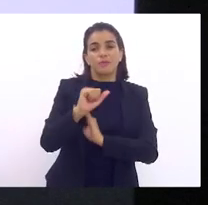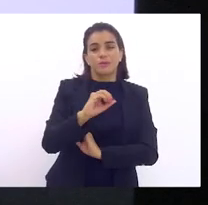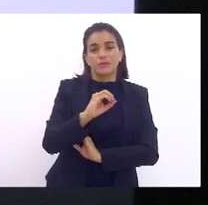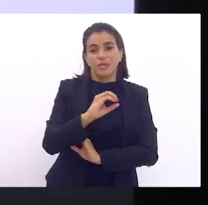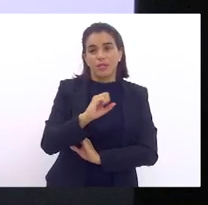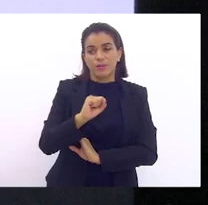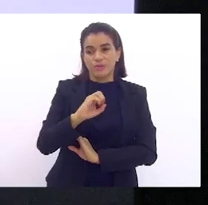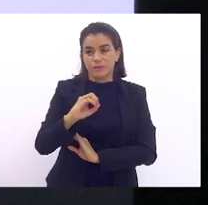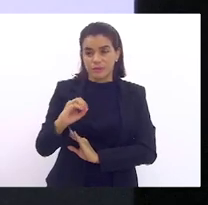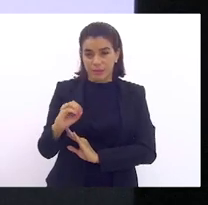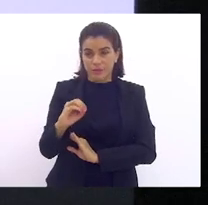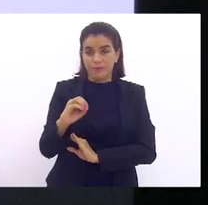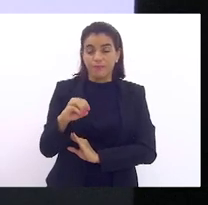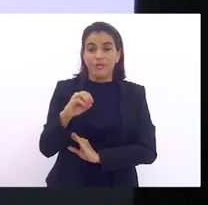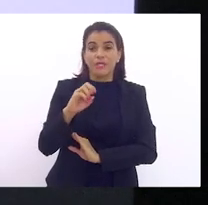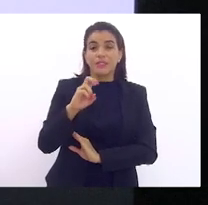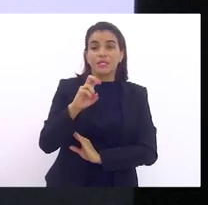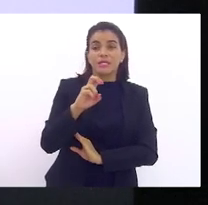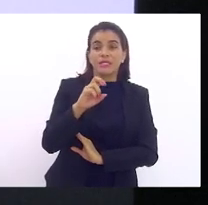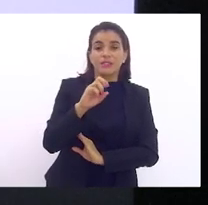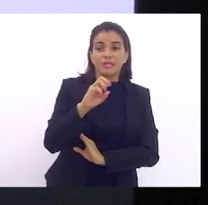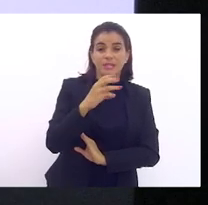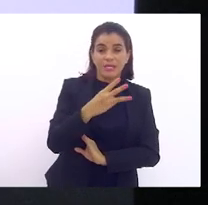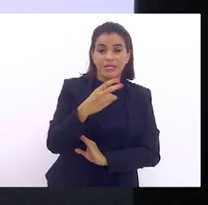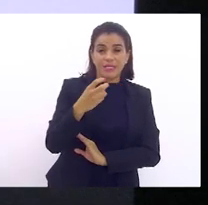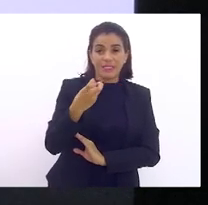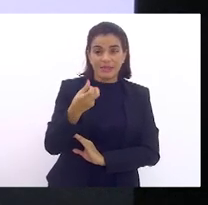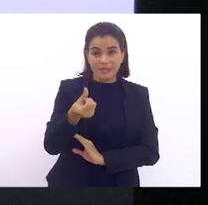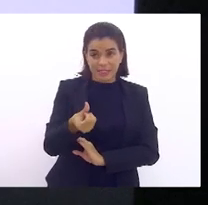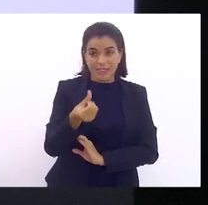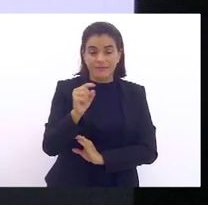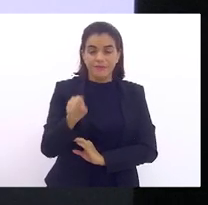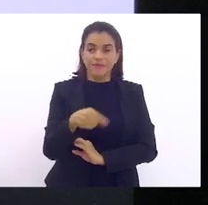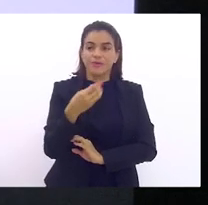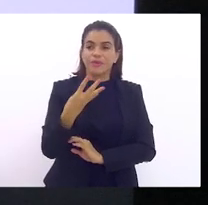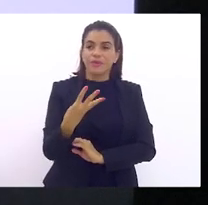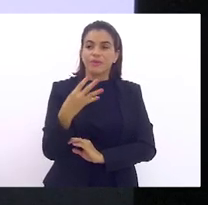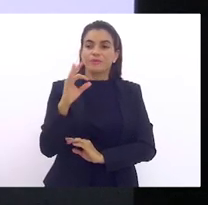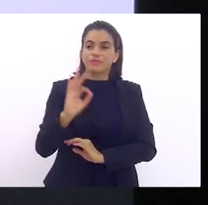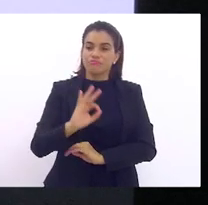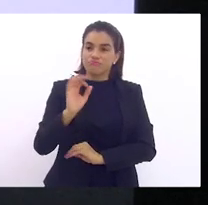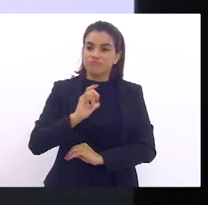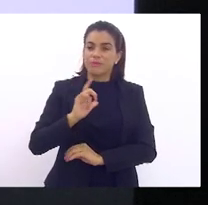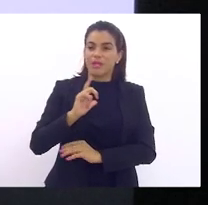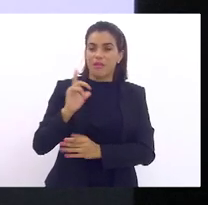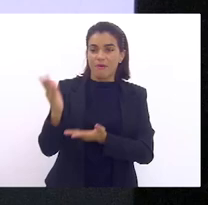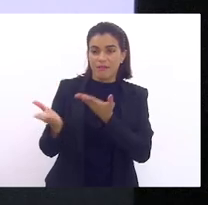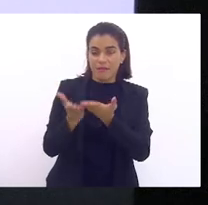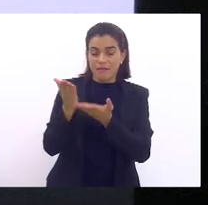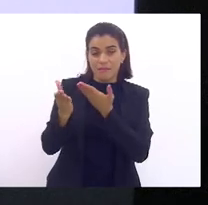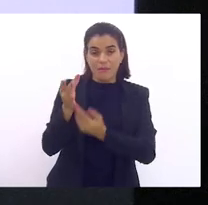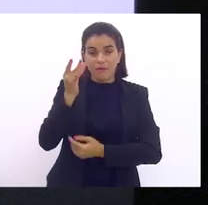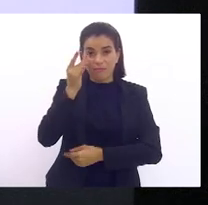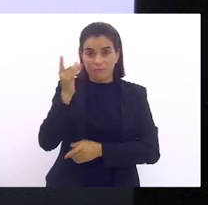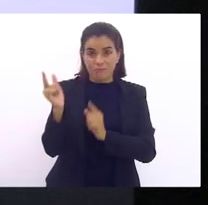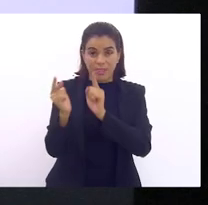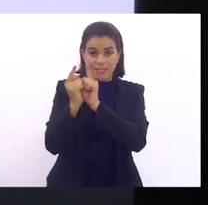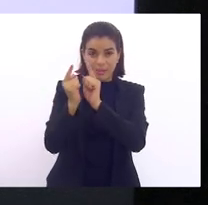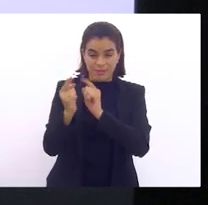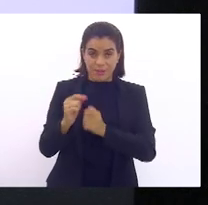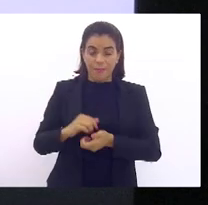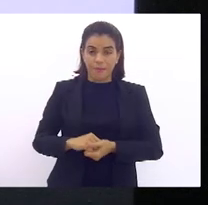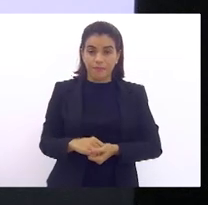em 36,4 dos casos houve eh atendimentos presenciais